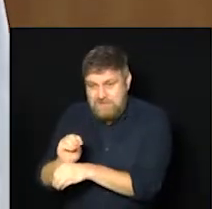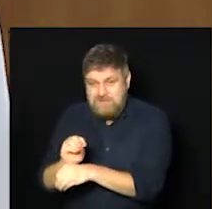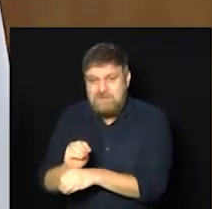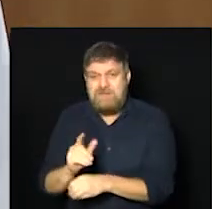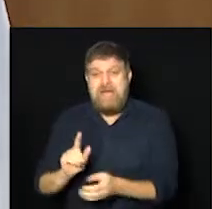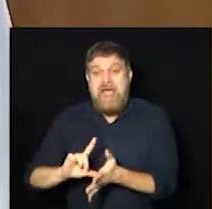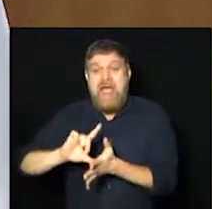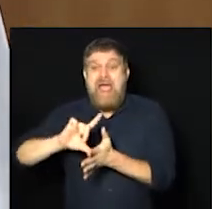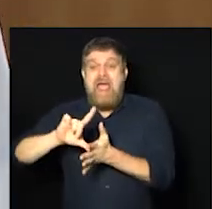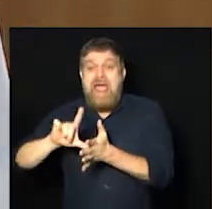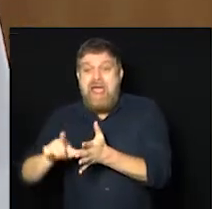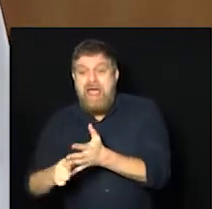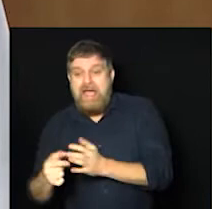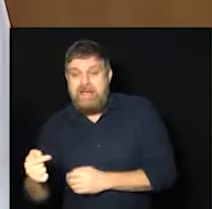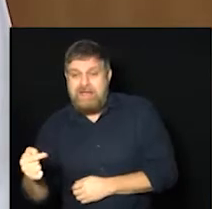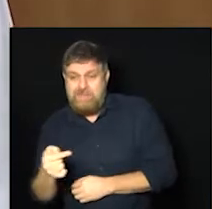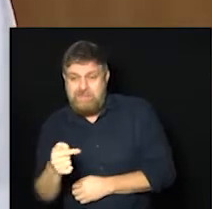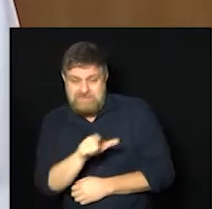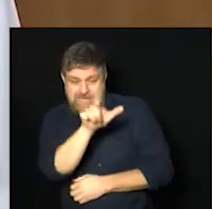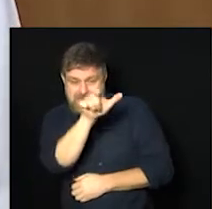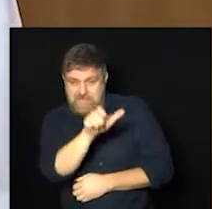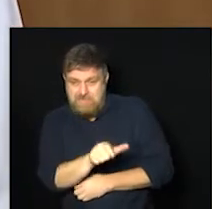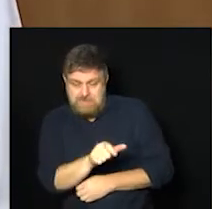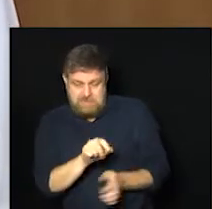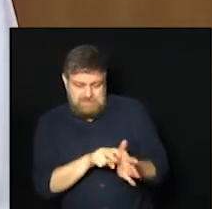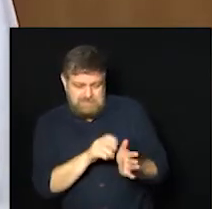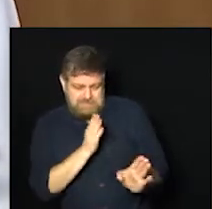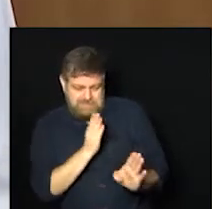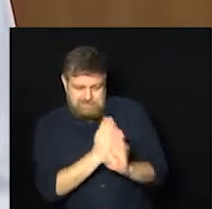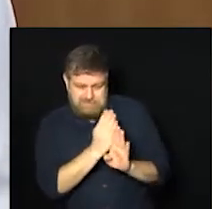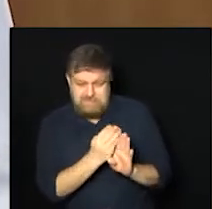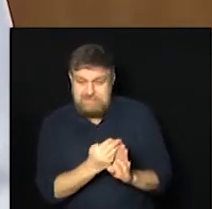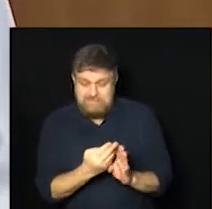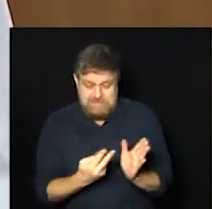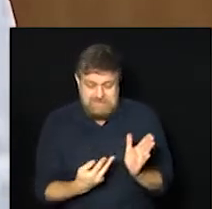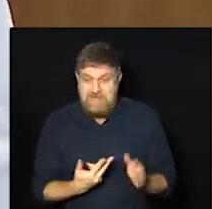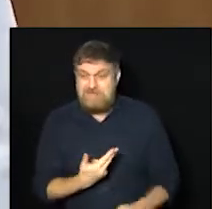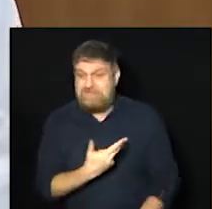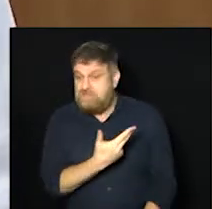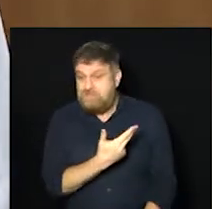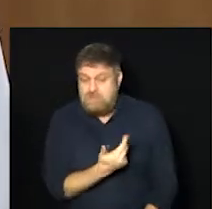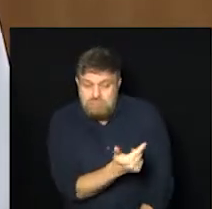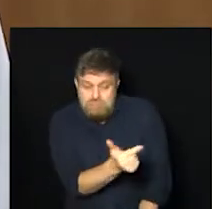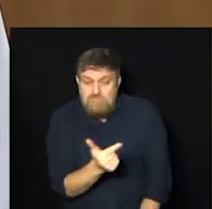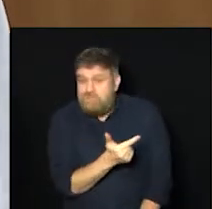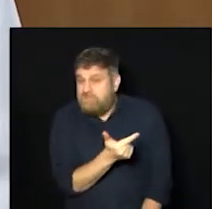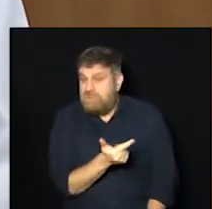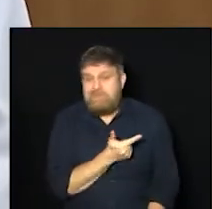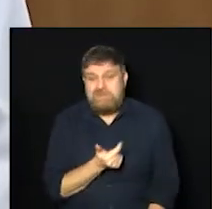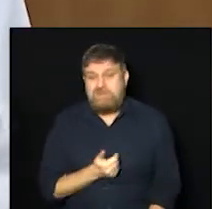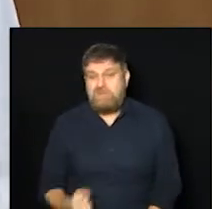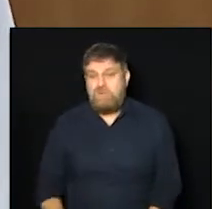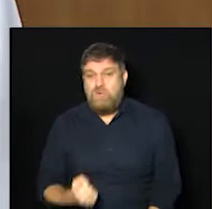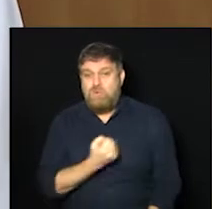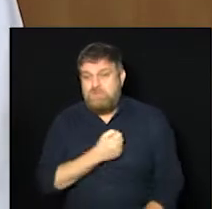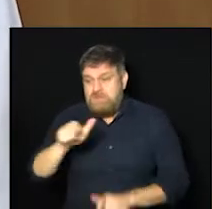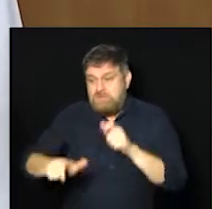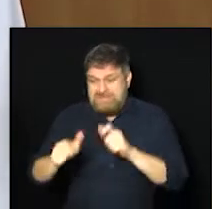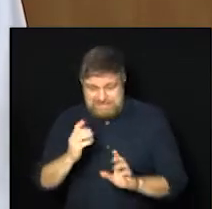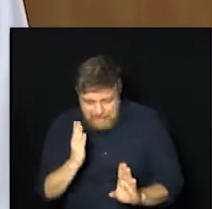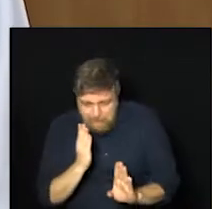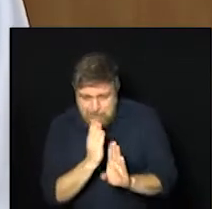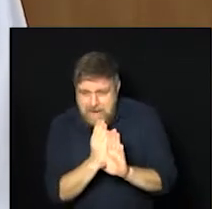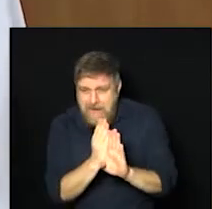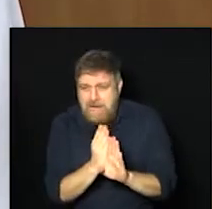feito depois de diagnóstico cirúrgico. Não havendo cirurgia, o diagnóstico cai. Pra você ter uma ideia,